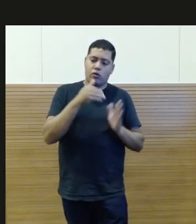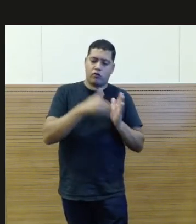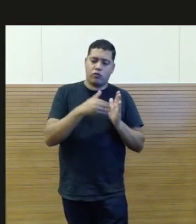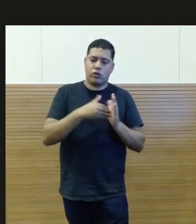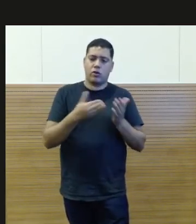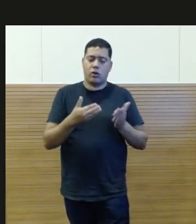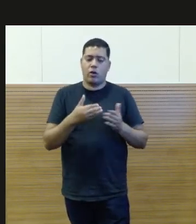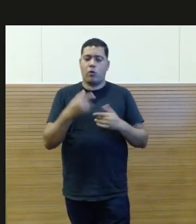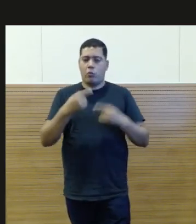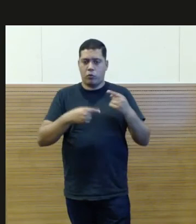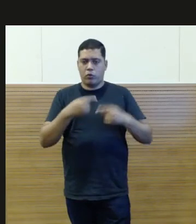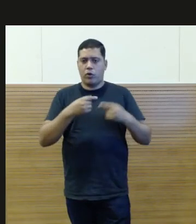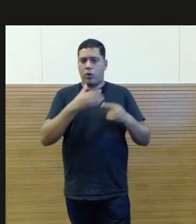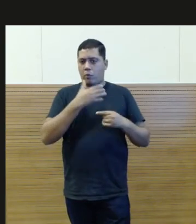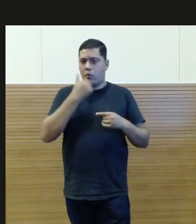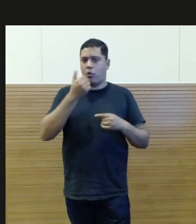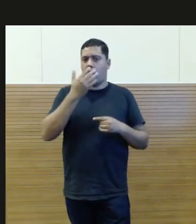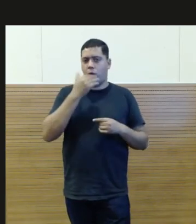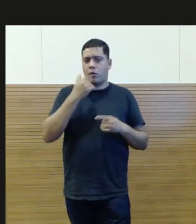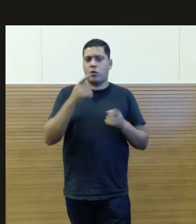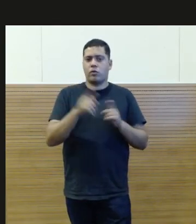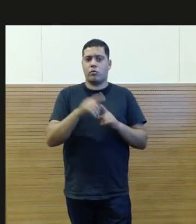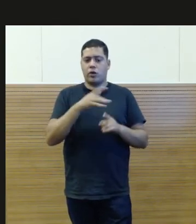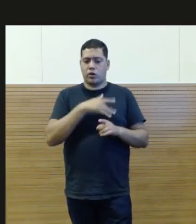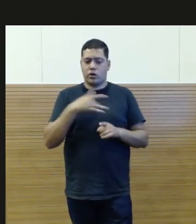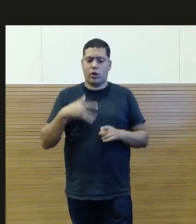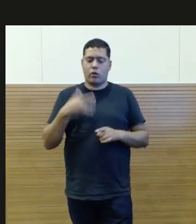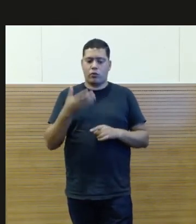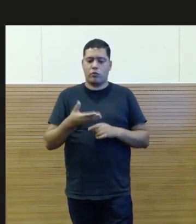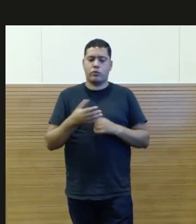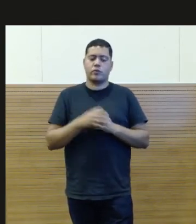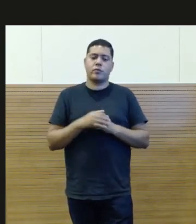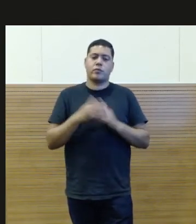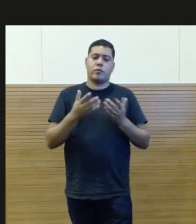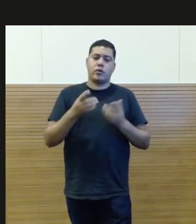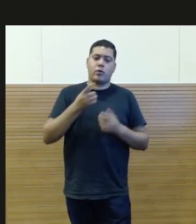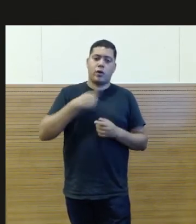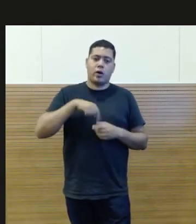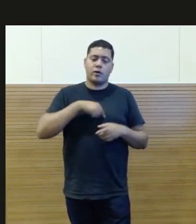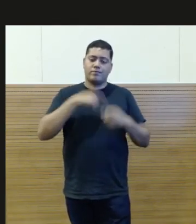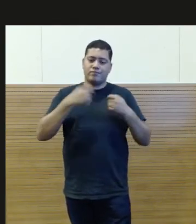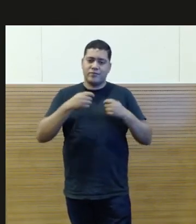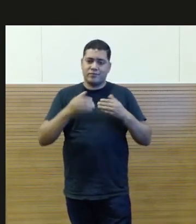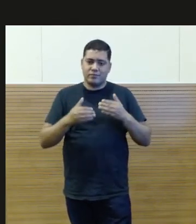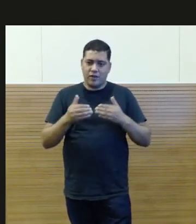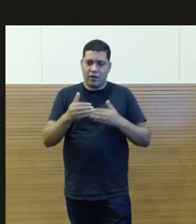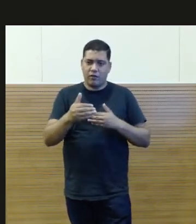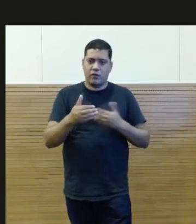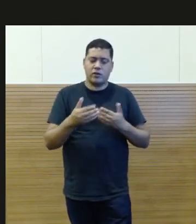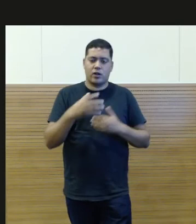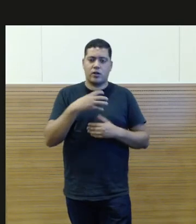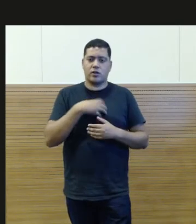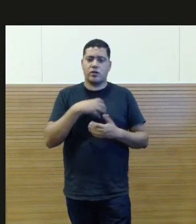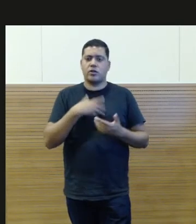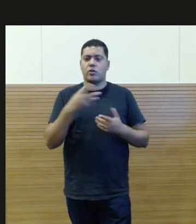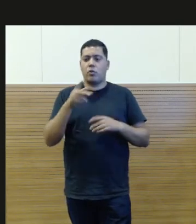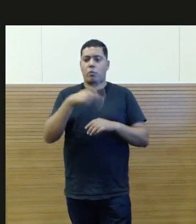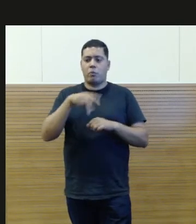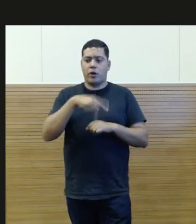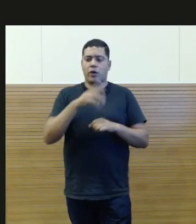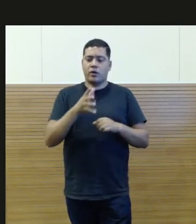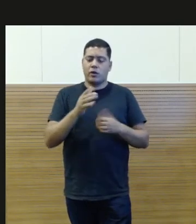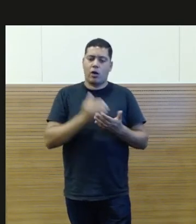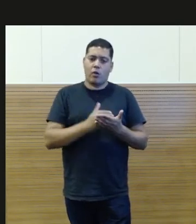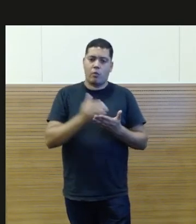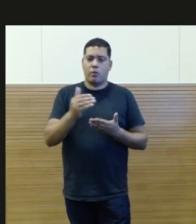que é melhorar a alimentação e a saúde relacionada a isso. Então, a gente precisa avançar nesse sentido, e os países já começaram a